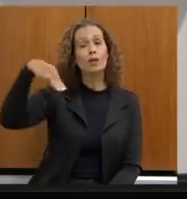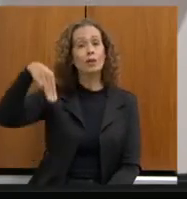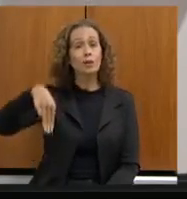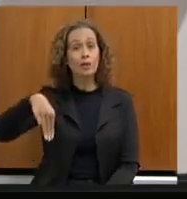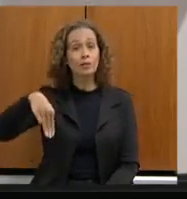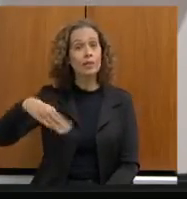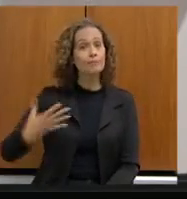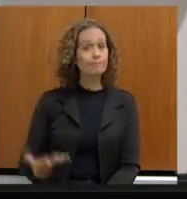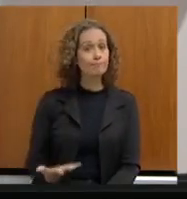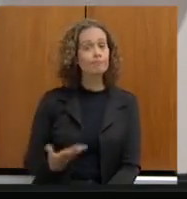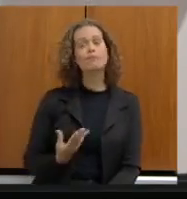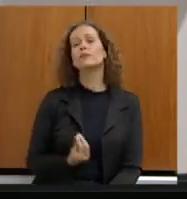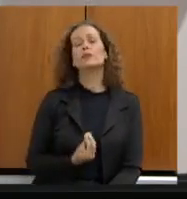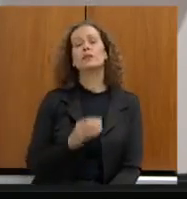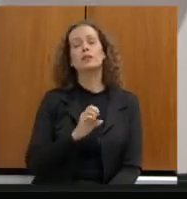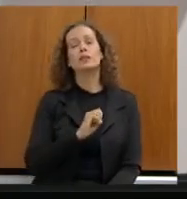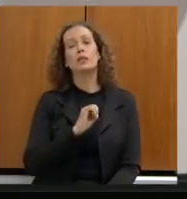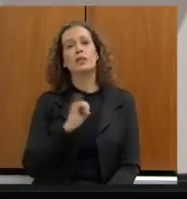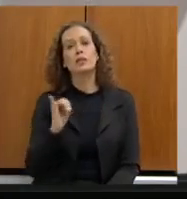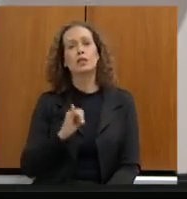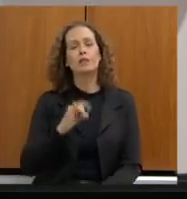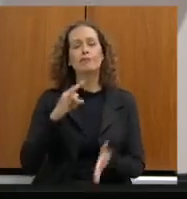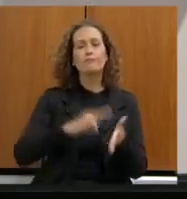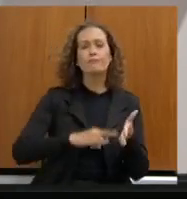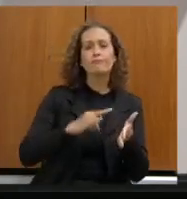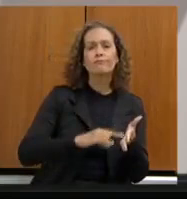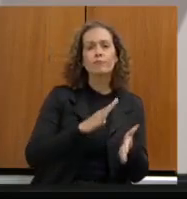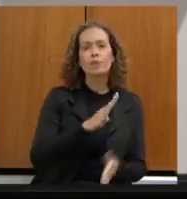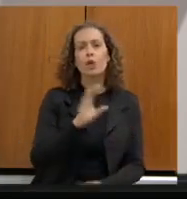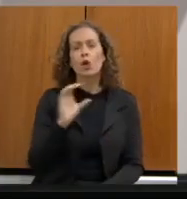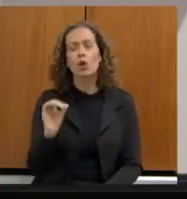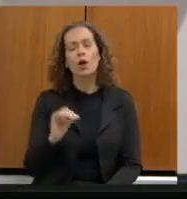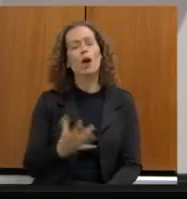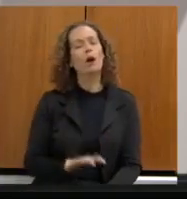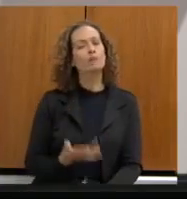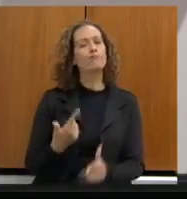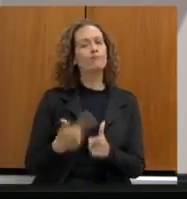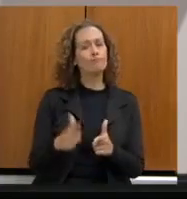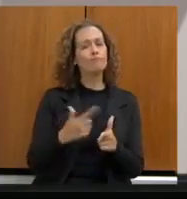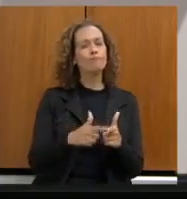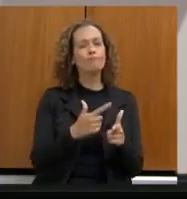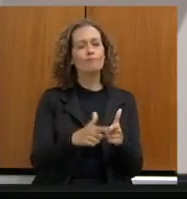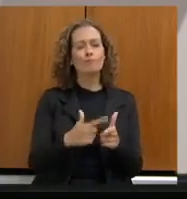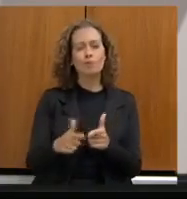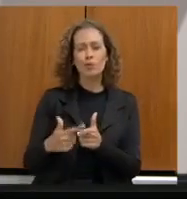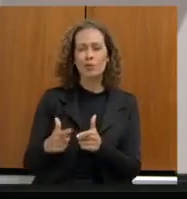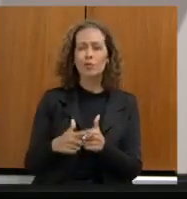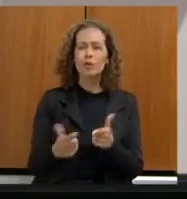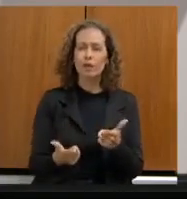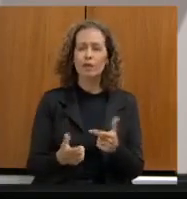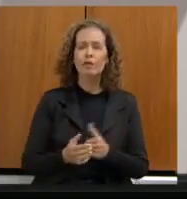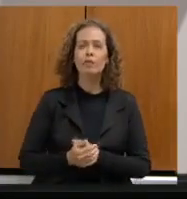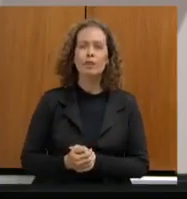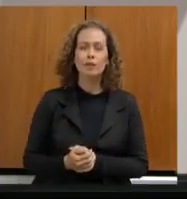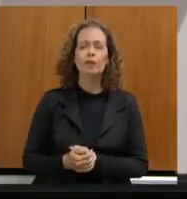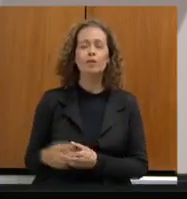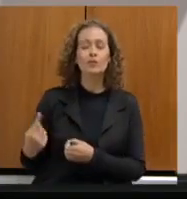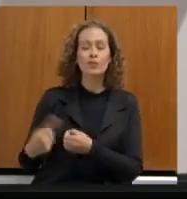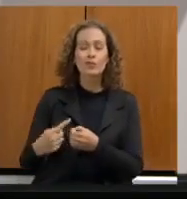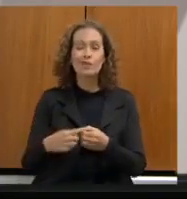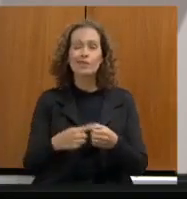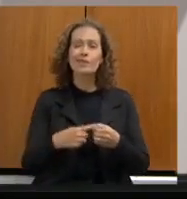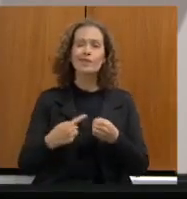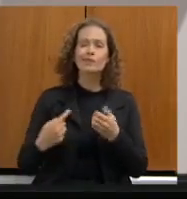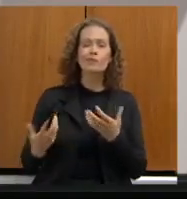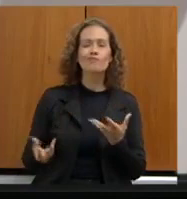bairros levar para fazer o ocorrência e tem sido grande problema é que deixa desguarnecidos nossos municípios